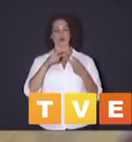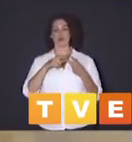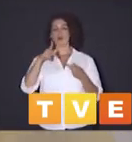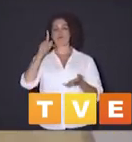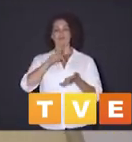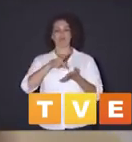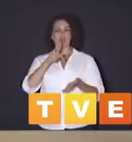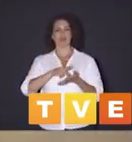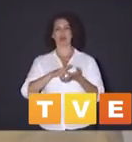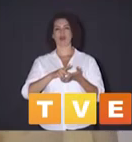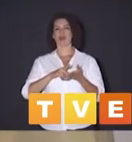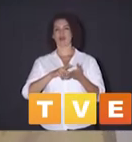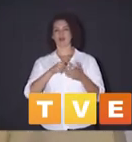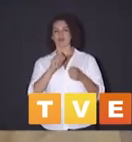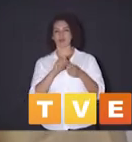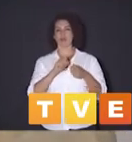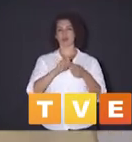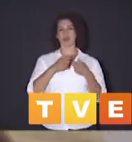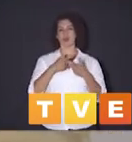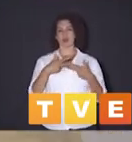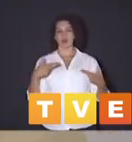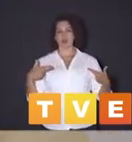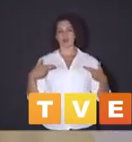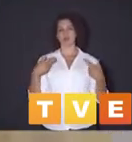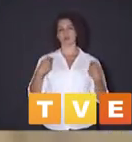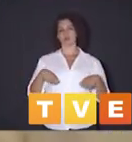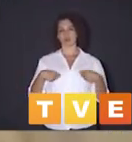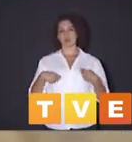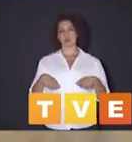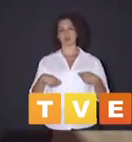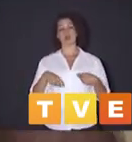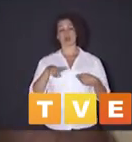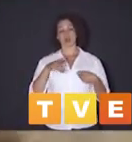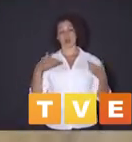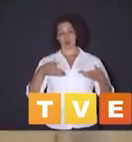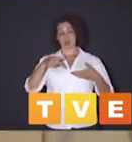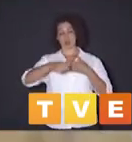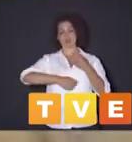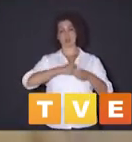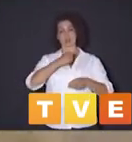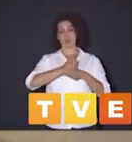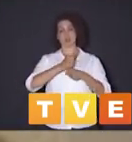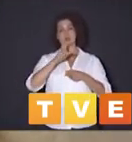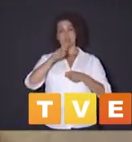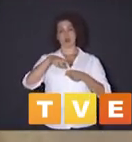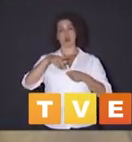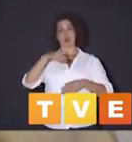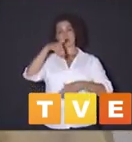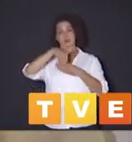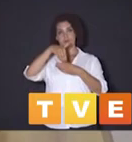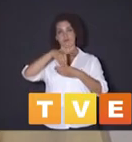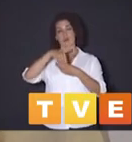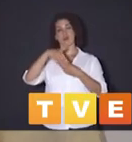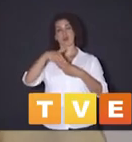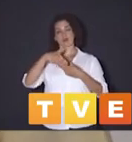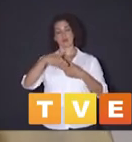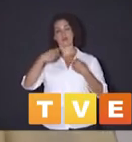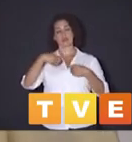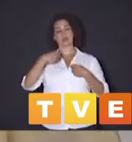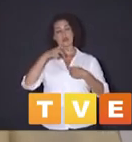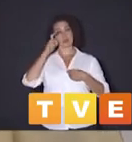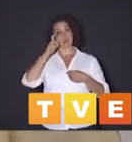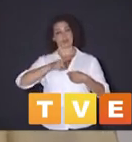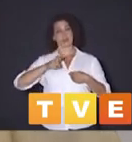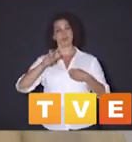e atuar de alguma forma nisso a gente tem um processo eleitoral esse ano vai ser fortemente influenciado por isso né e temos